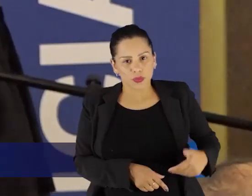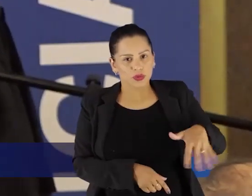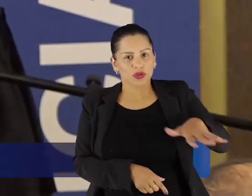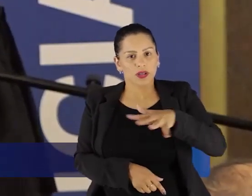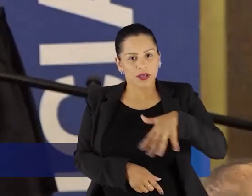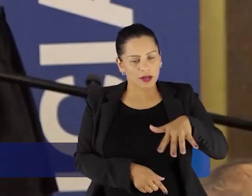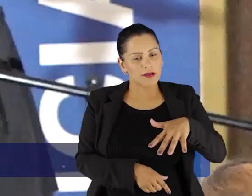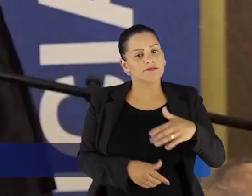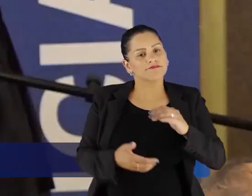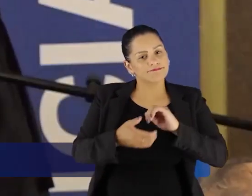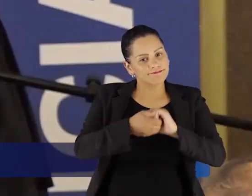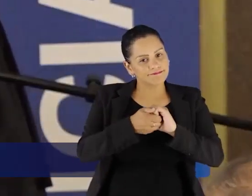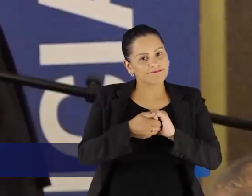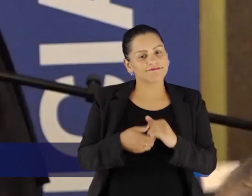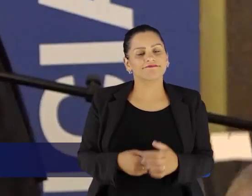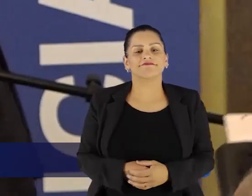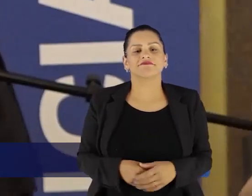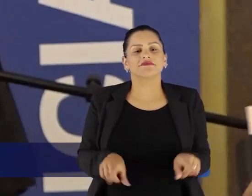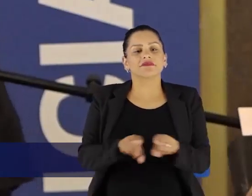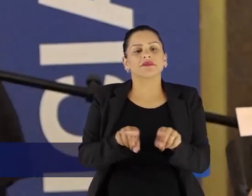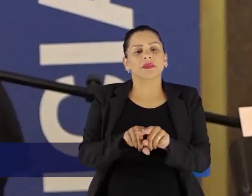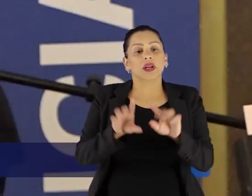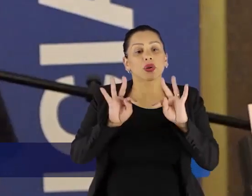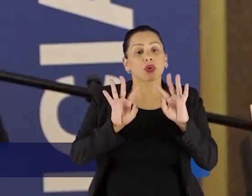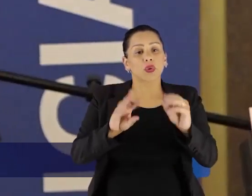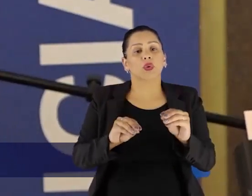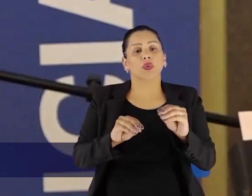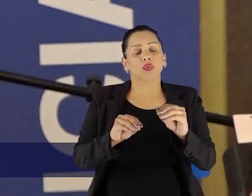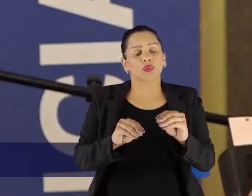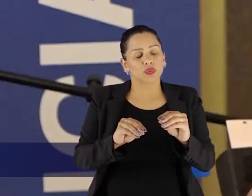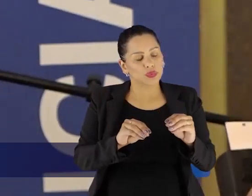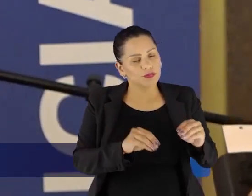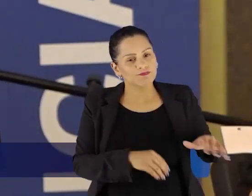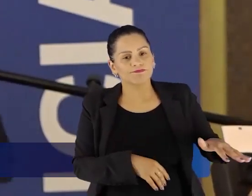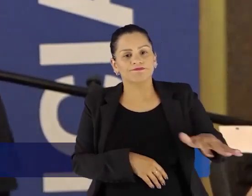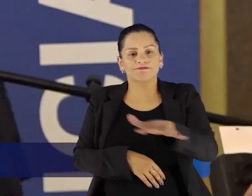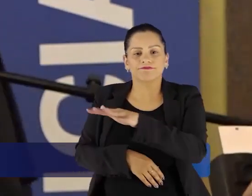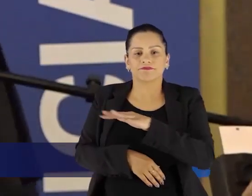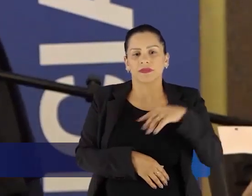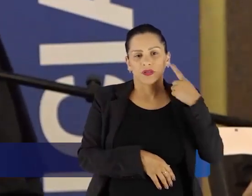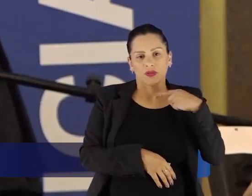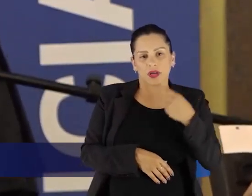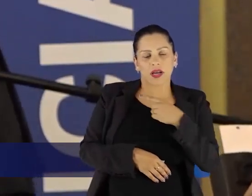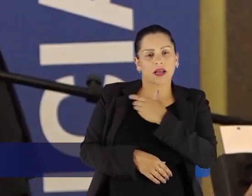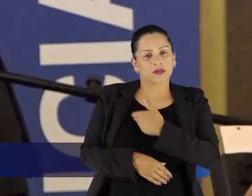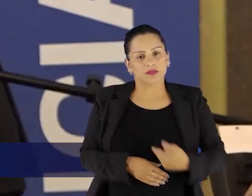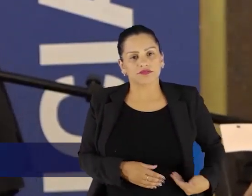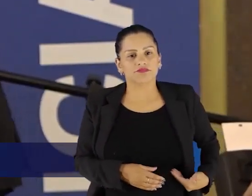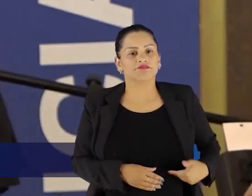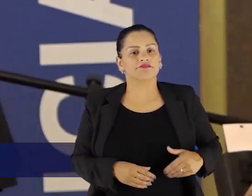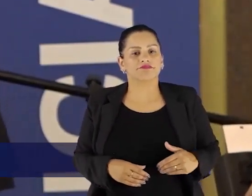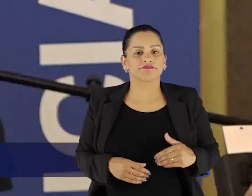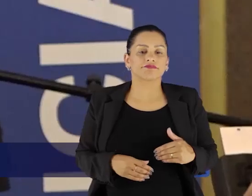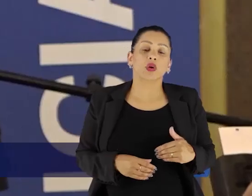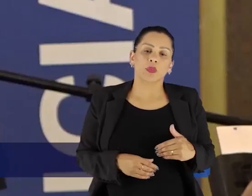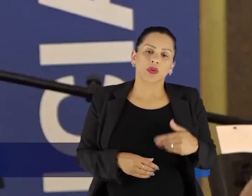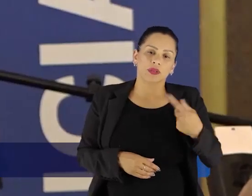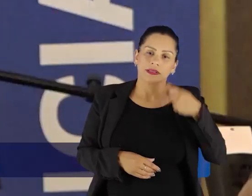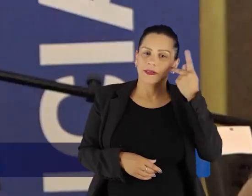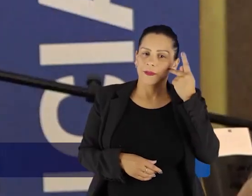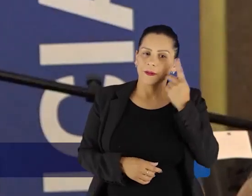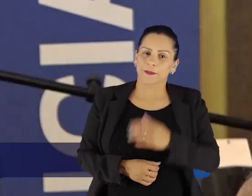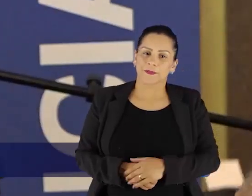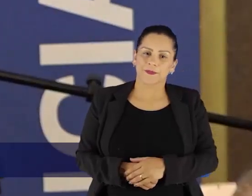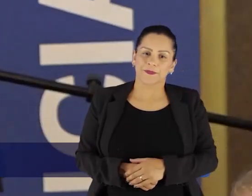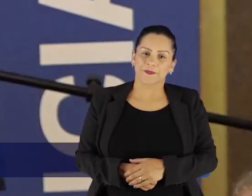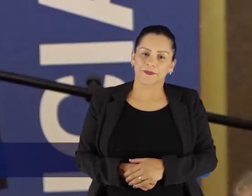nos comprimentos e a todos hoje defensores públicos do Estado de São Paulo Dra